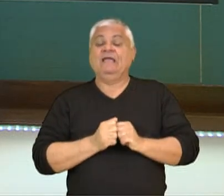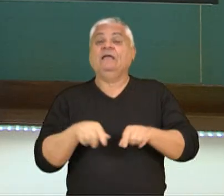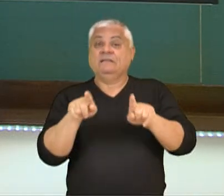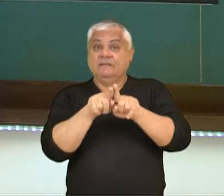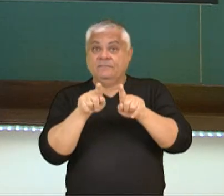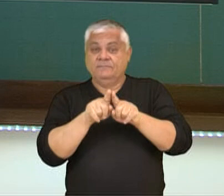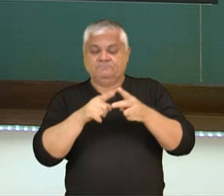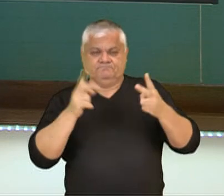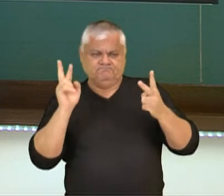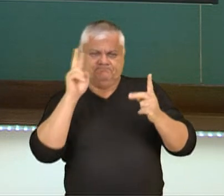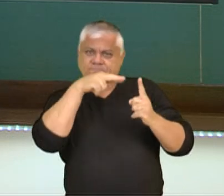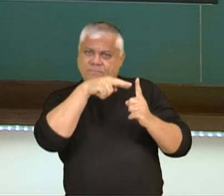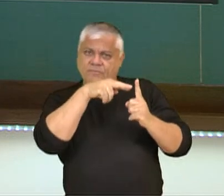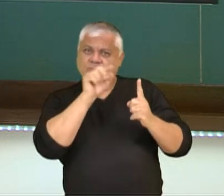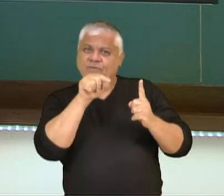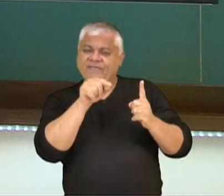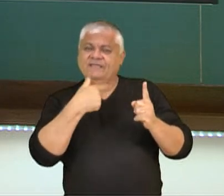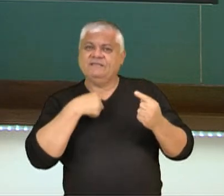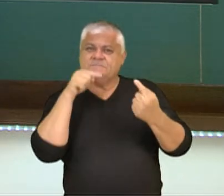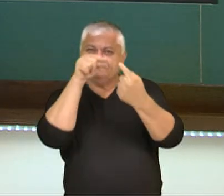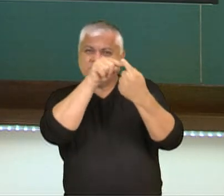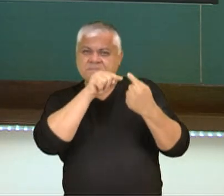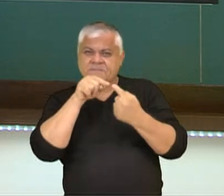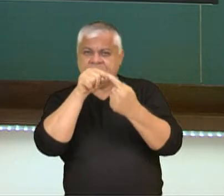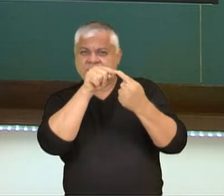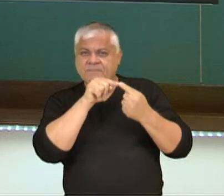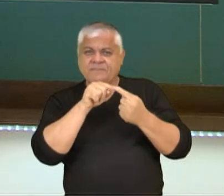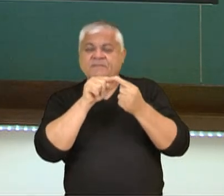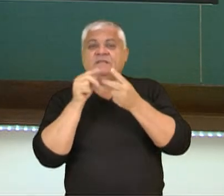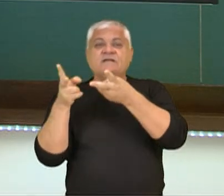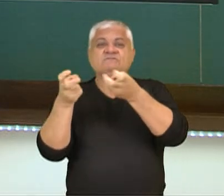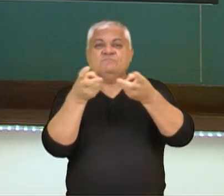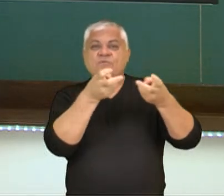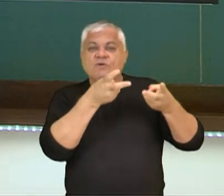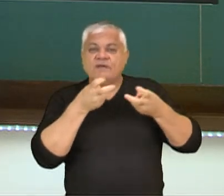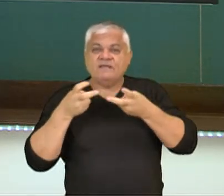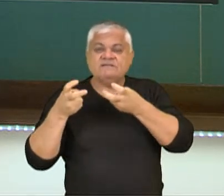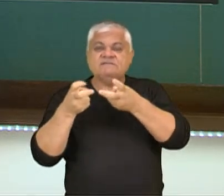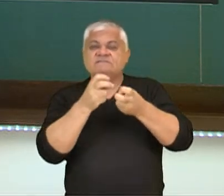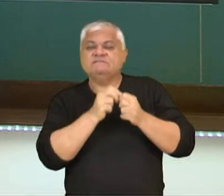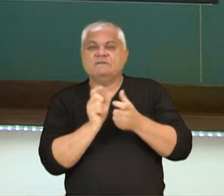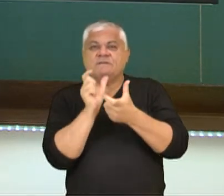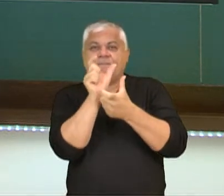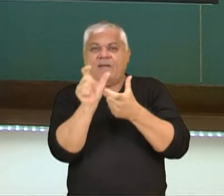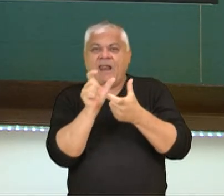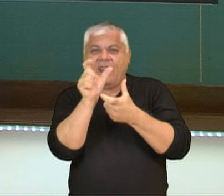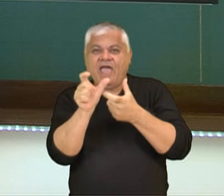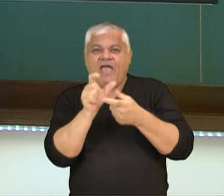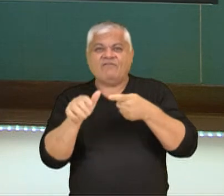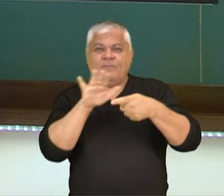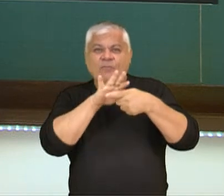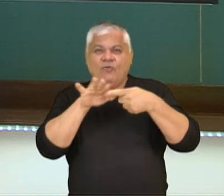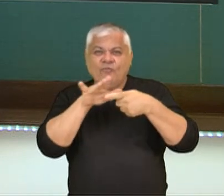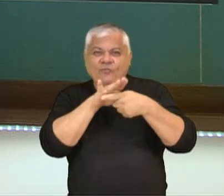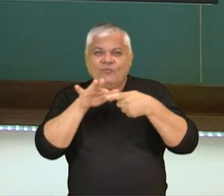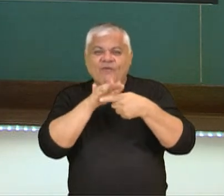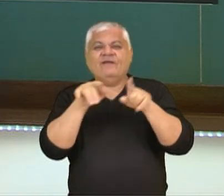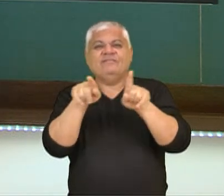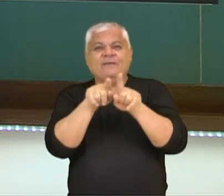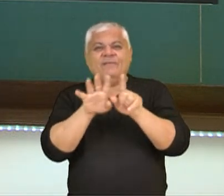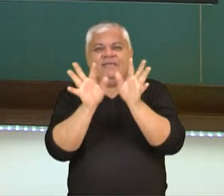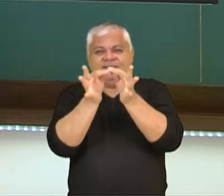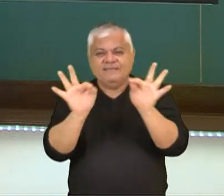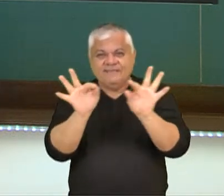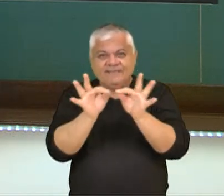vai reconhecer o efeito de sentido decorrente da exploração de recursos morfossintáticos, recursos muito explorados